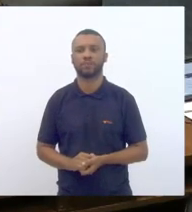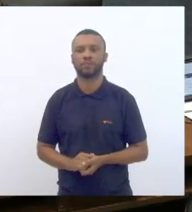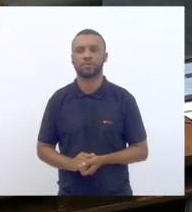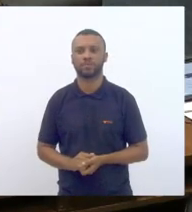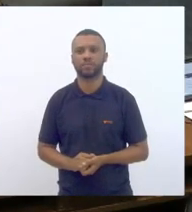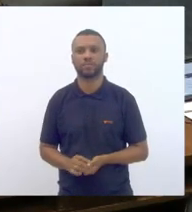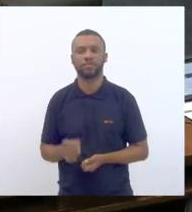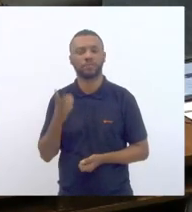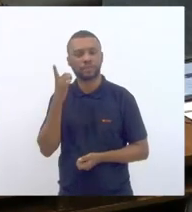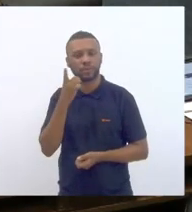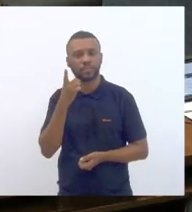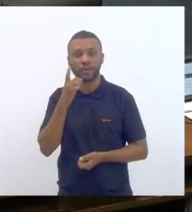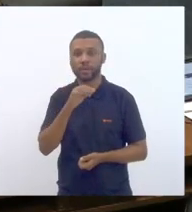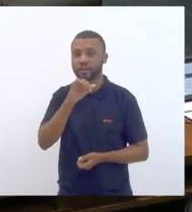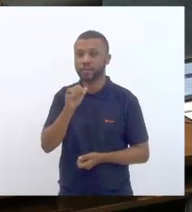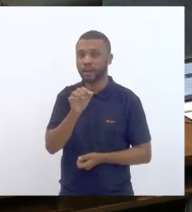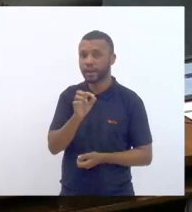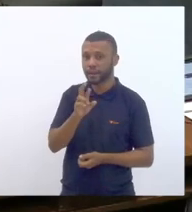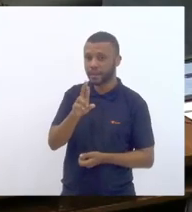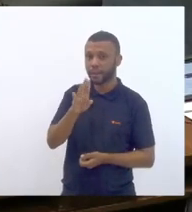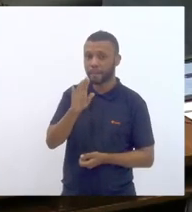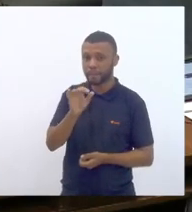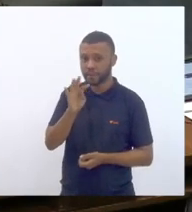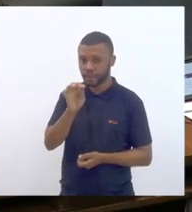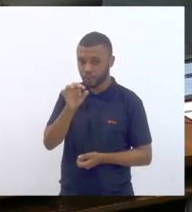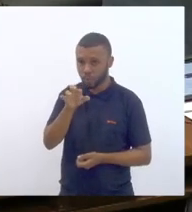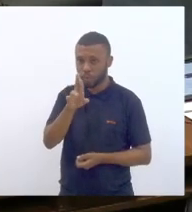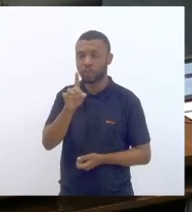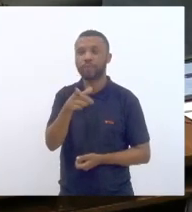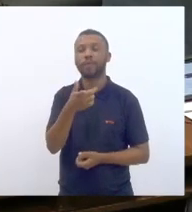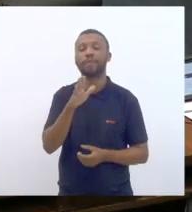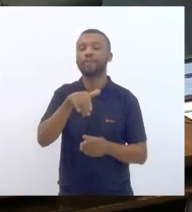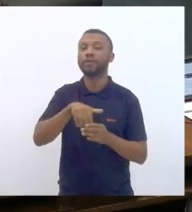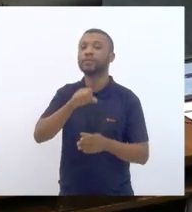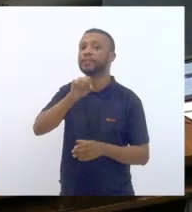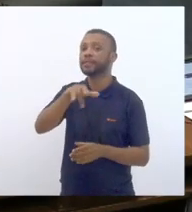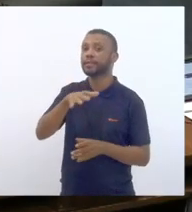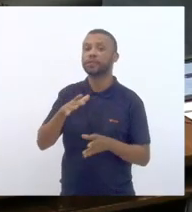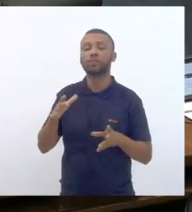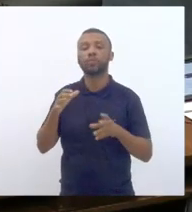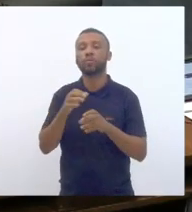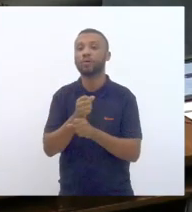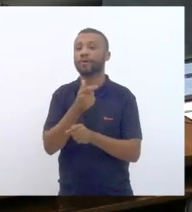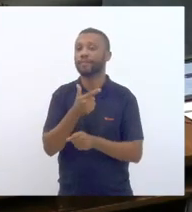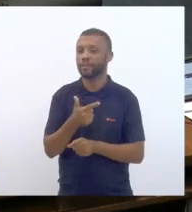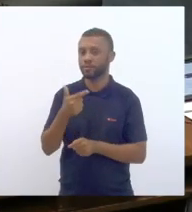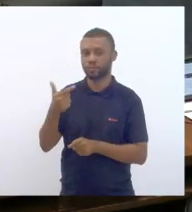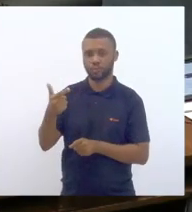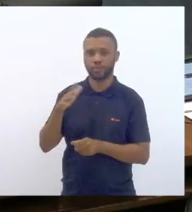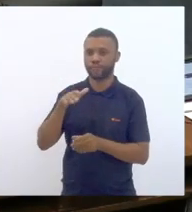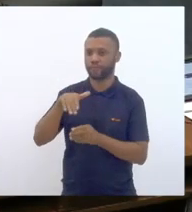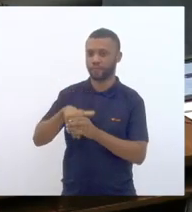Presidente. Deputado Jair Bittencourt. Voto sim. Jair Bittencourt vota sim, 22.